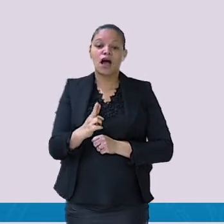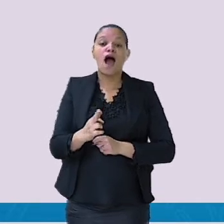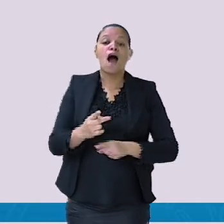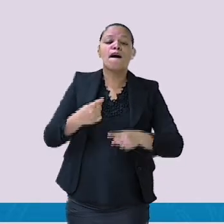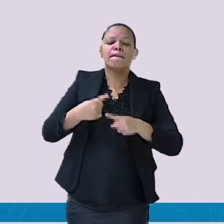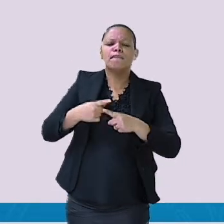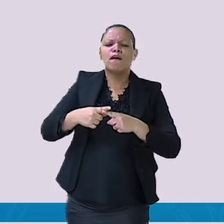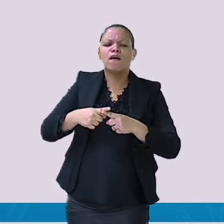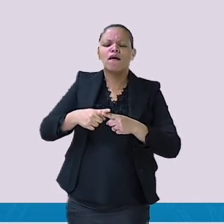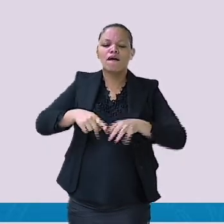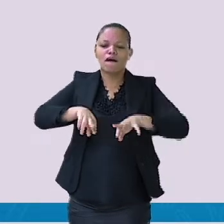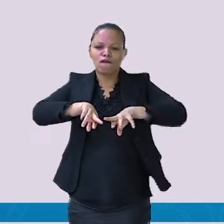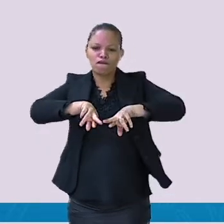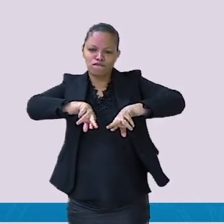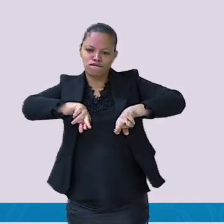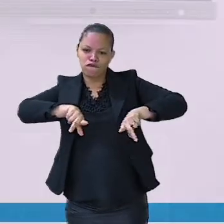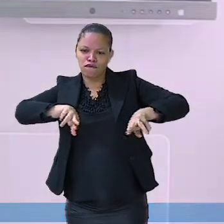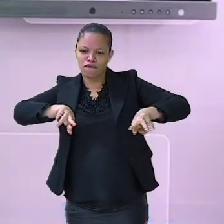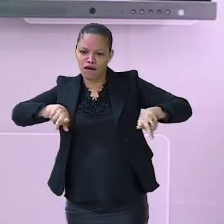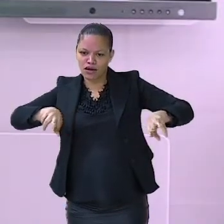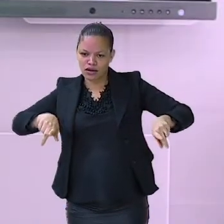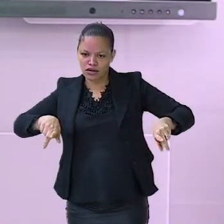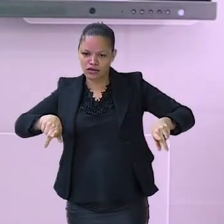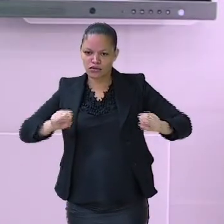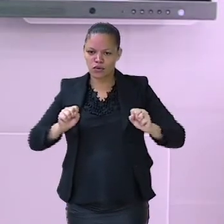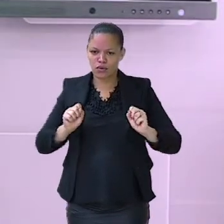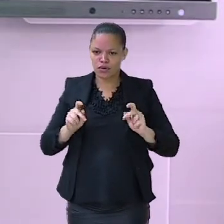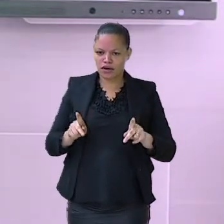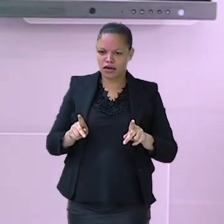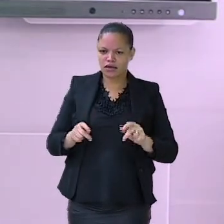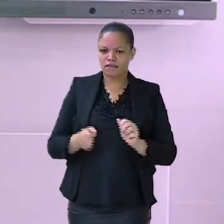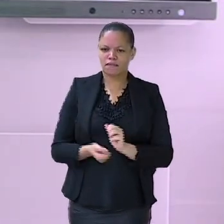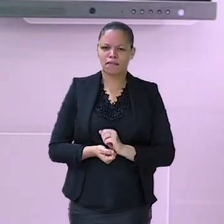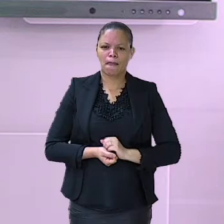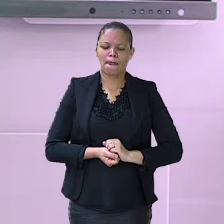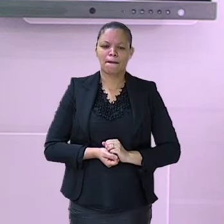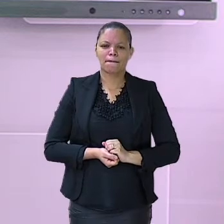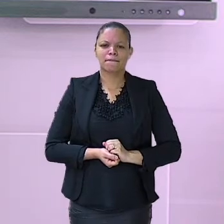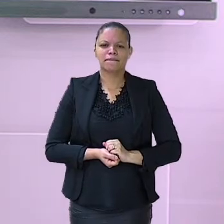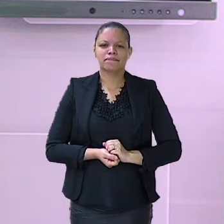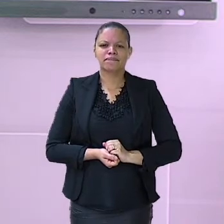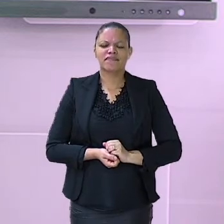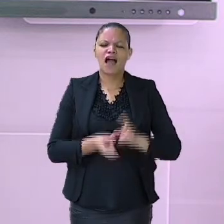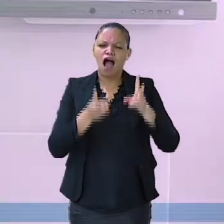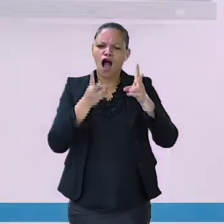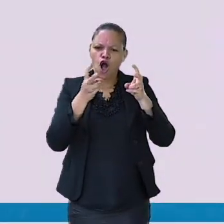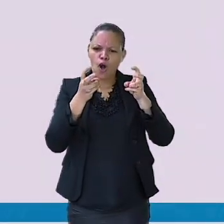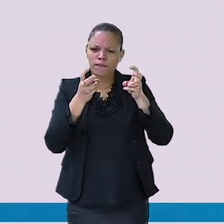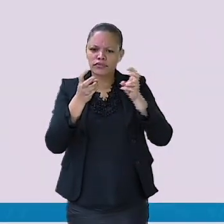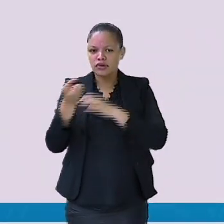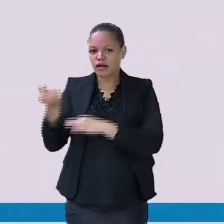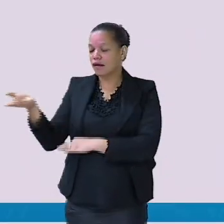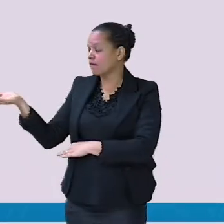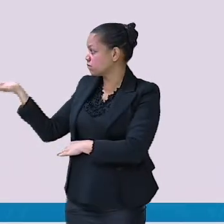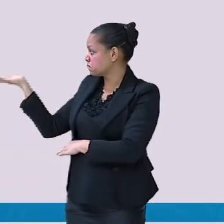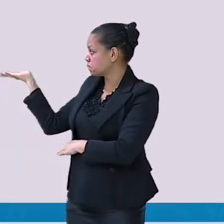3 algarismos, ela foi excluída, ok? Observe abaixo a quantidade de